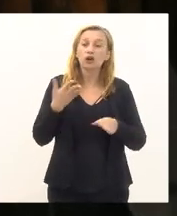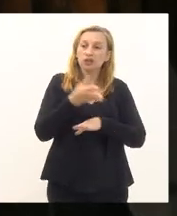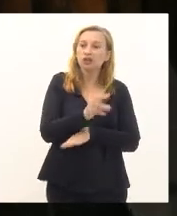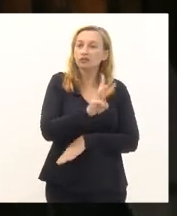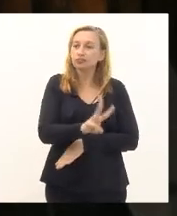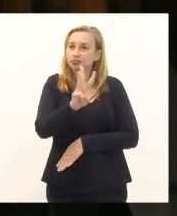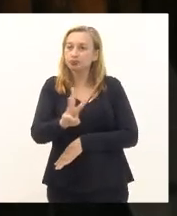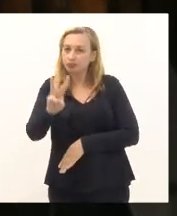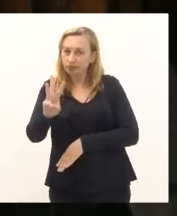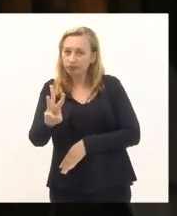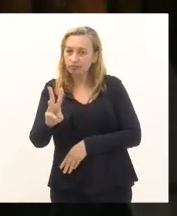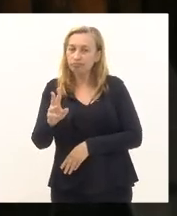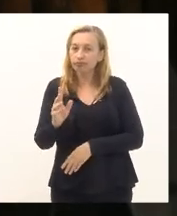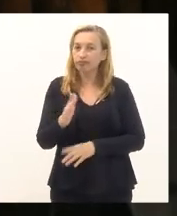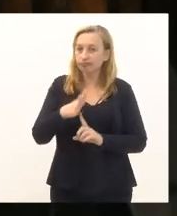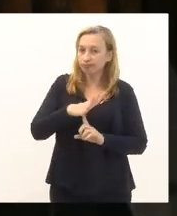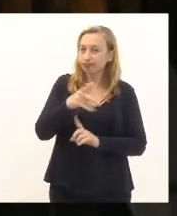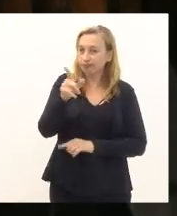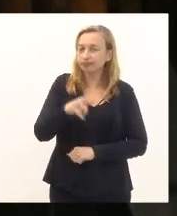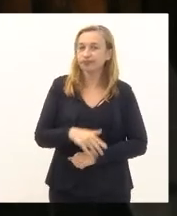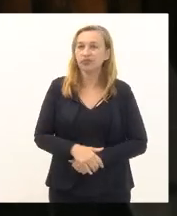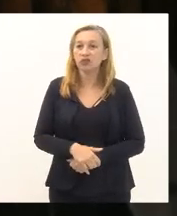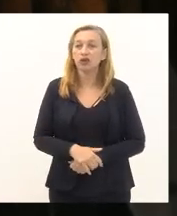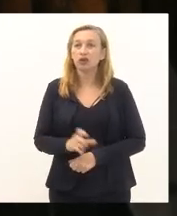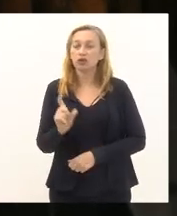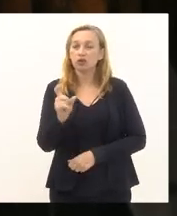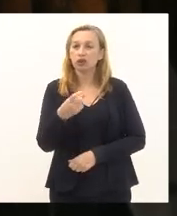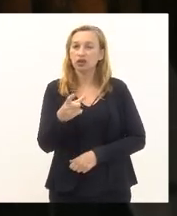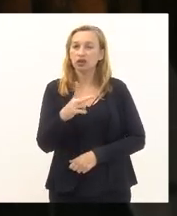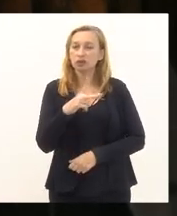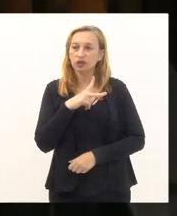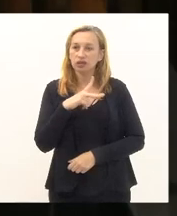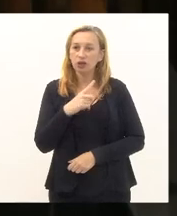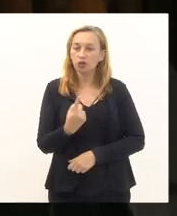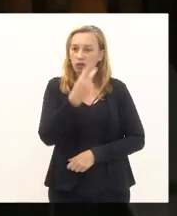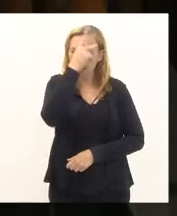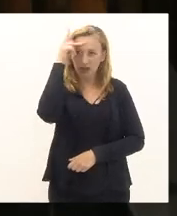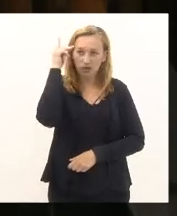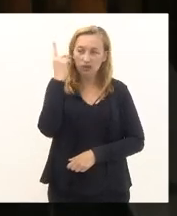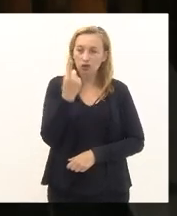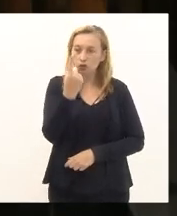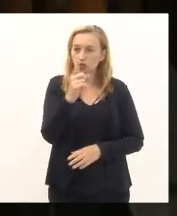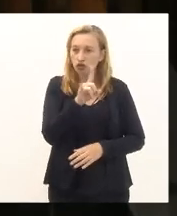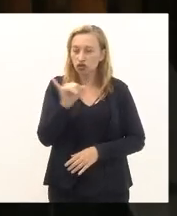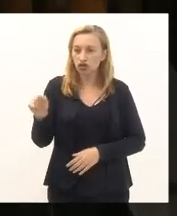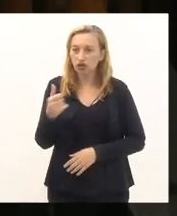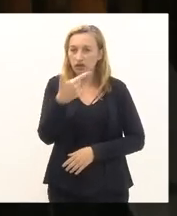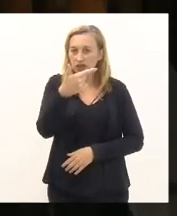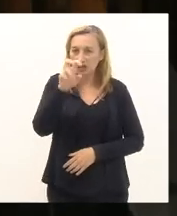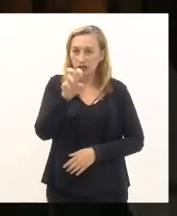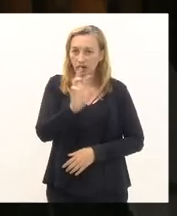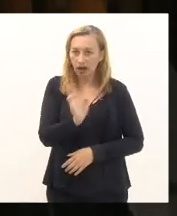sítio eletrônico dessa feira. O ingresso individual para uma pessoa que vai passar um dia é R$ 25,00.